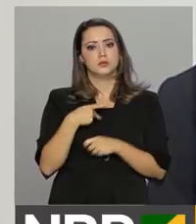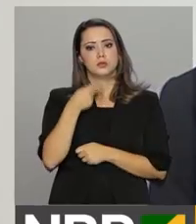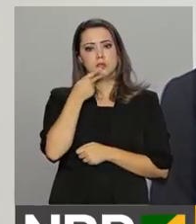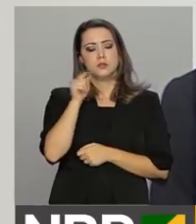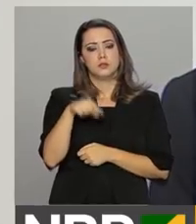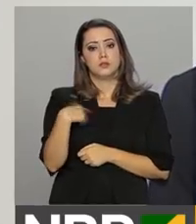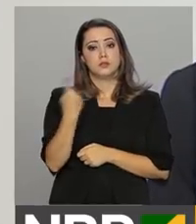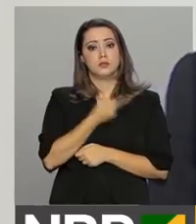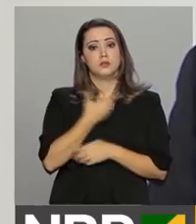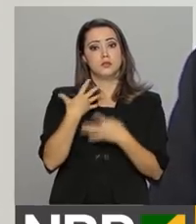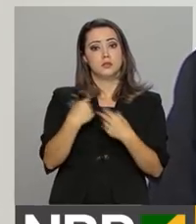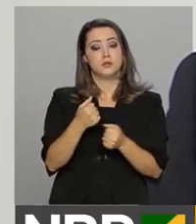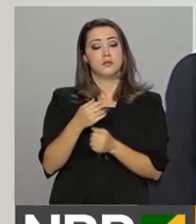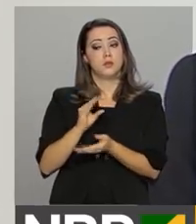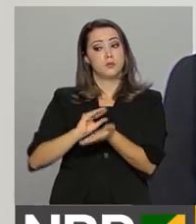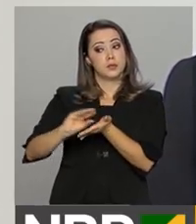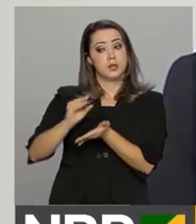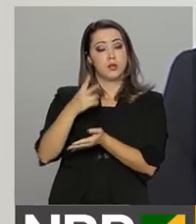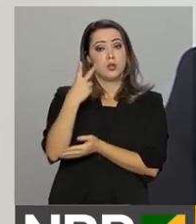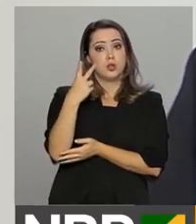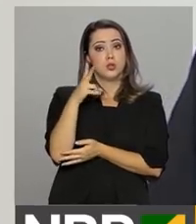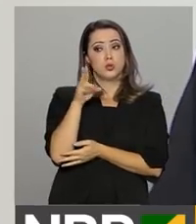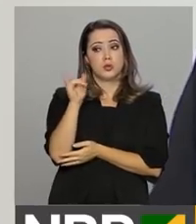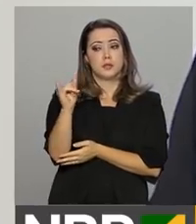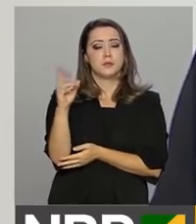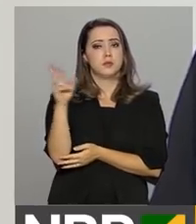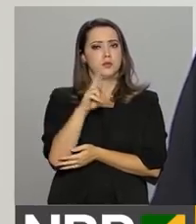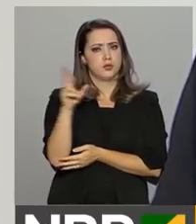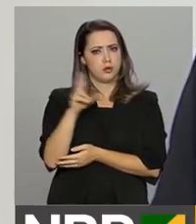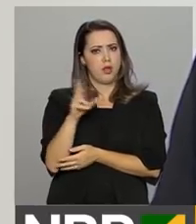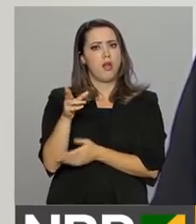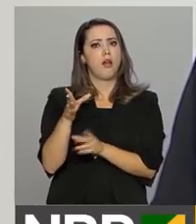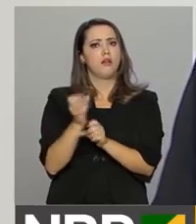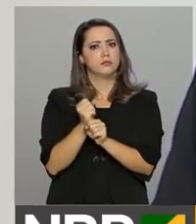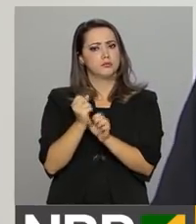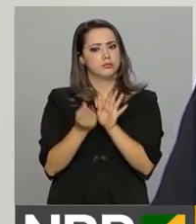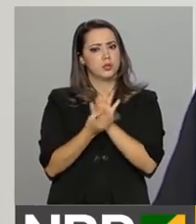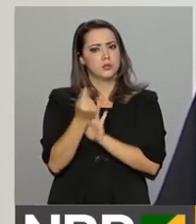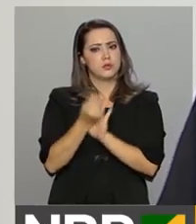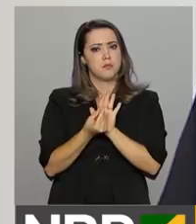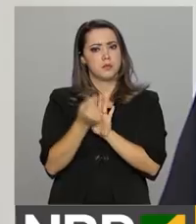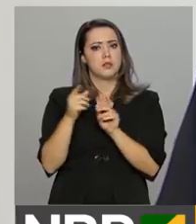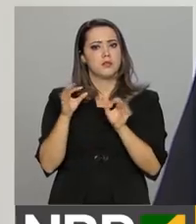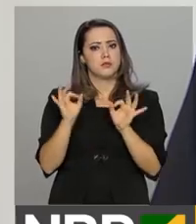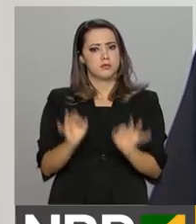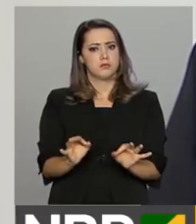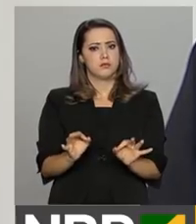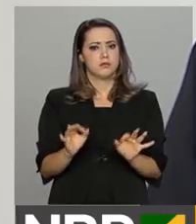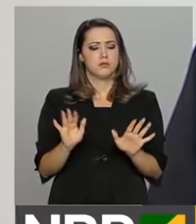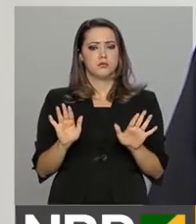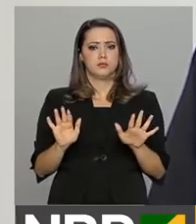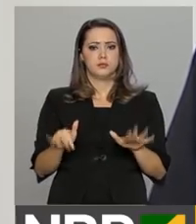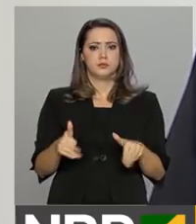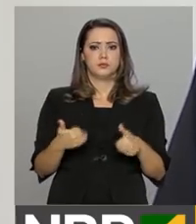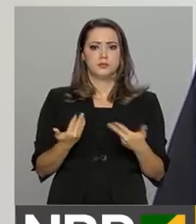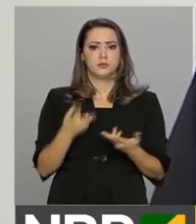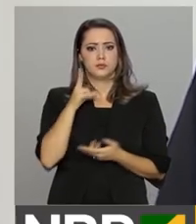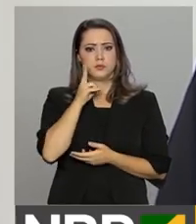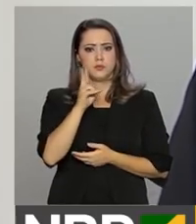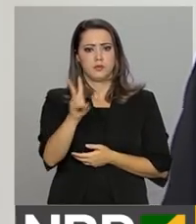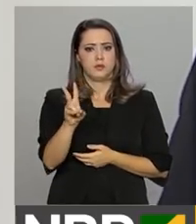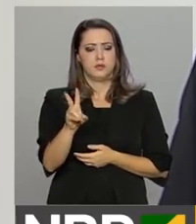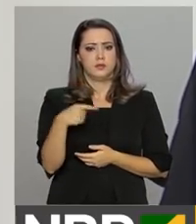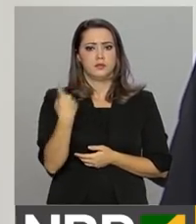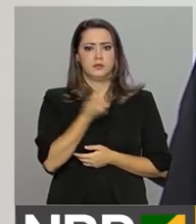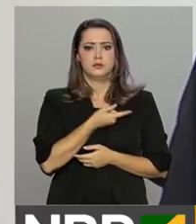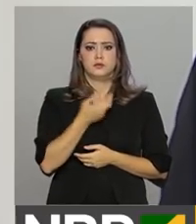ok nós vamos arrumar 2 bilhões de reais pra vocês fecharam o balanço não é e veja nós no